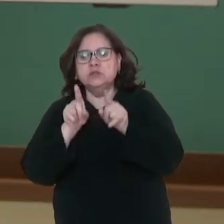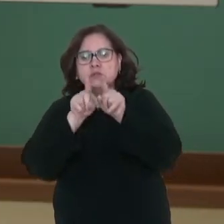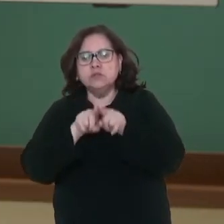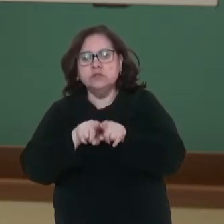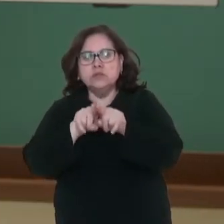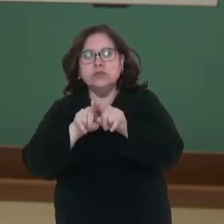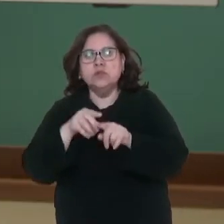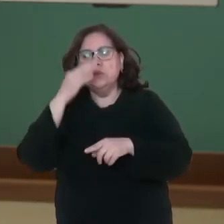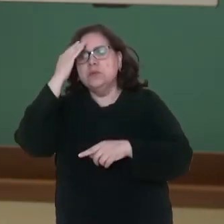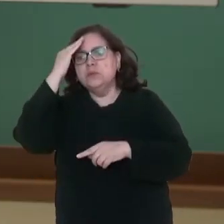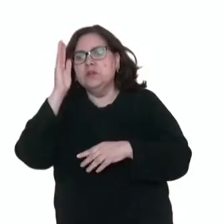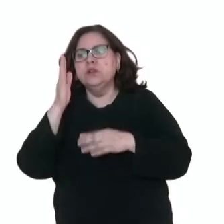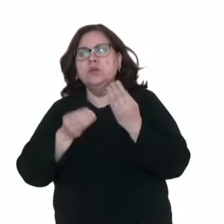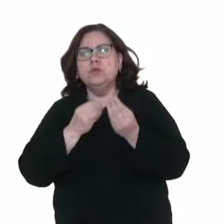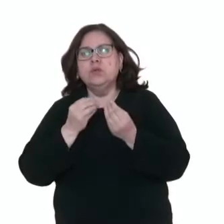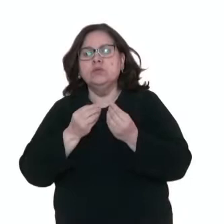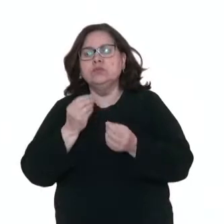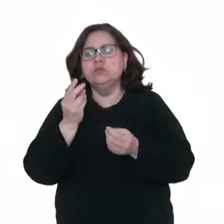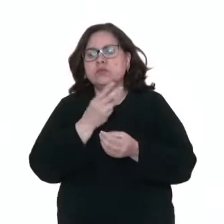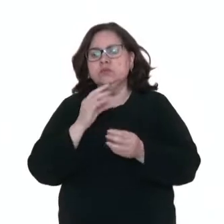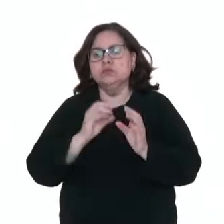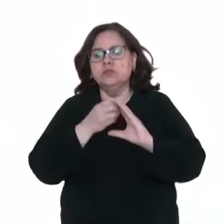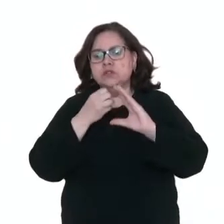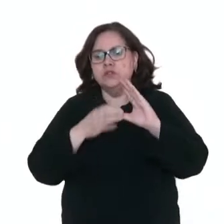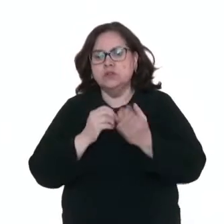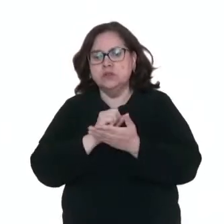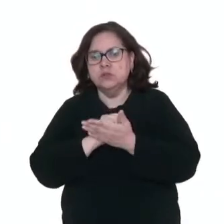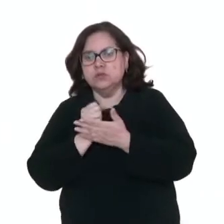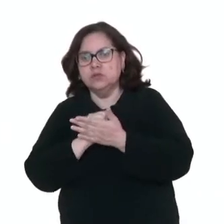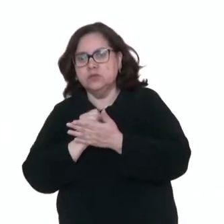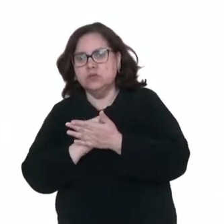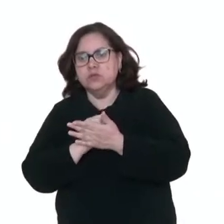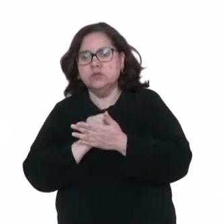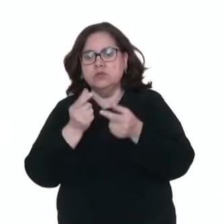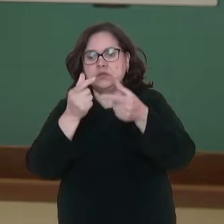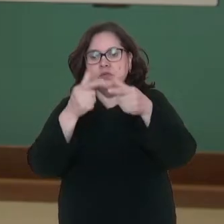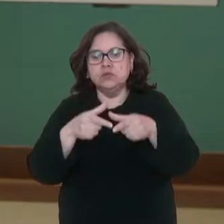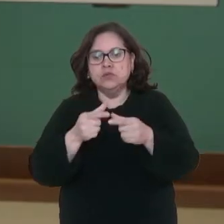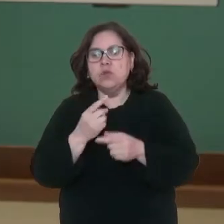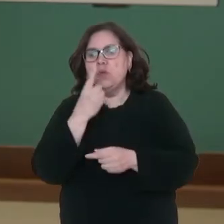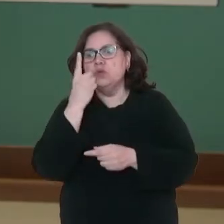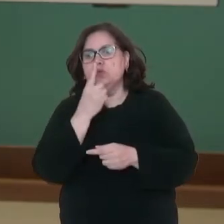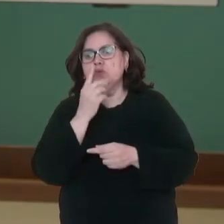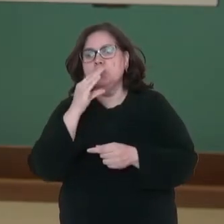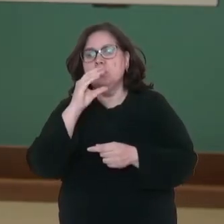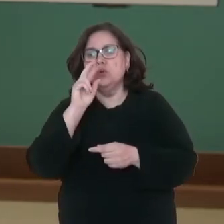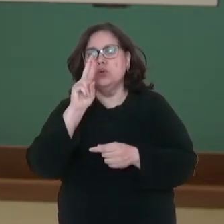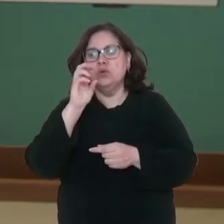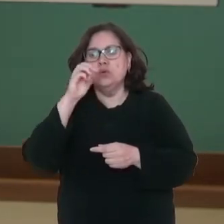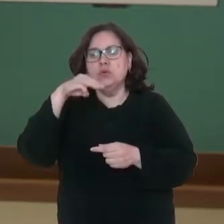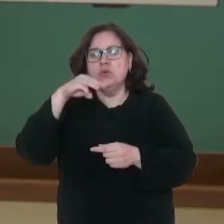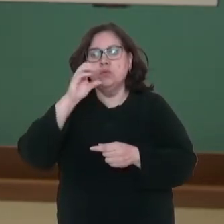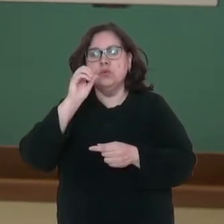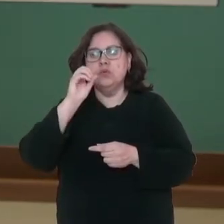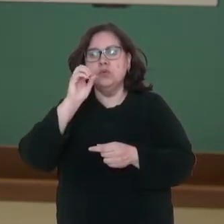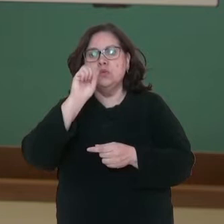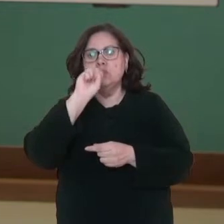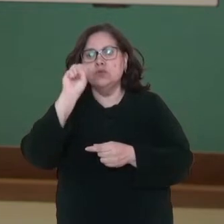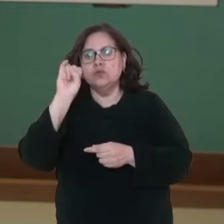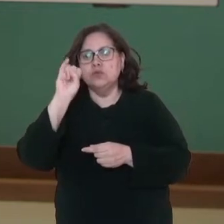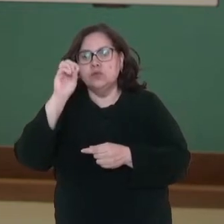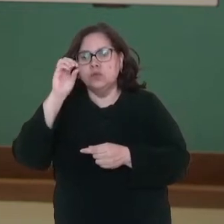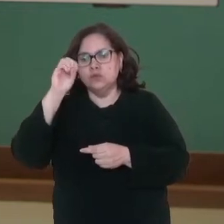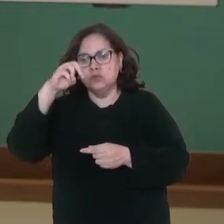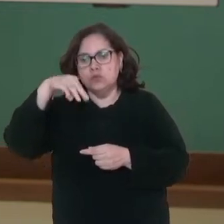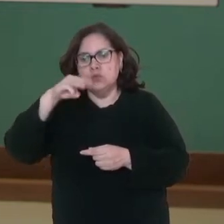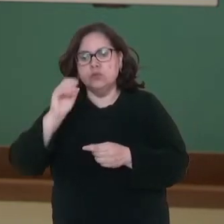vamos entender isso. Quando duas características são controladas por genes que são localizados no mesmo cromossomo, né? Dizemos então que esses